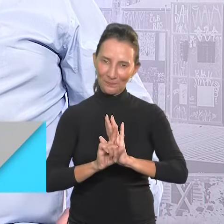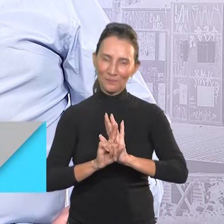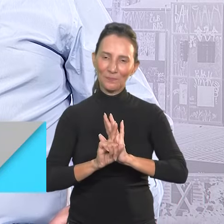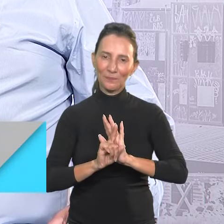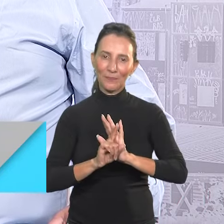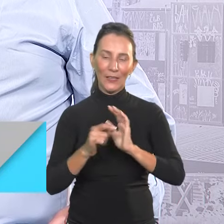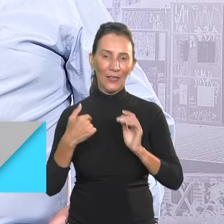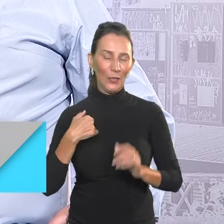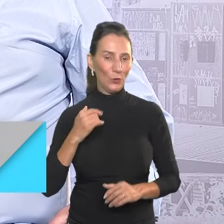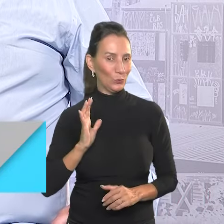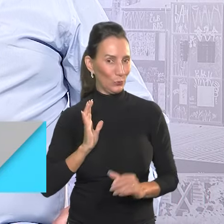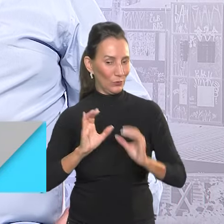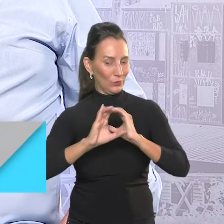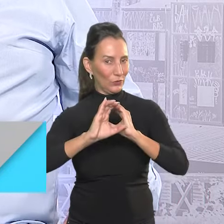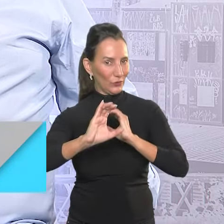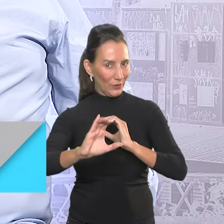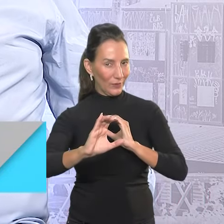como engenheiro.